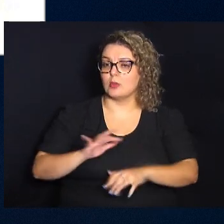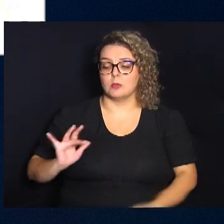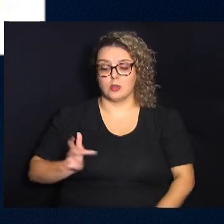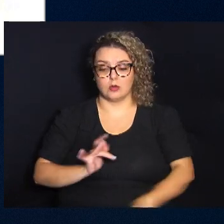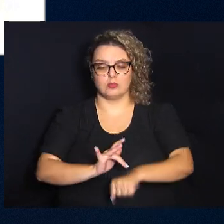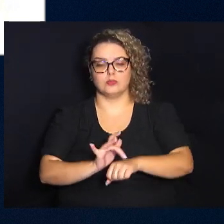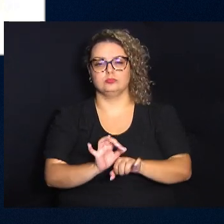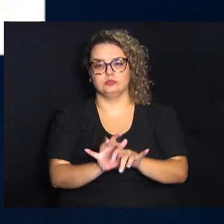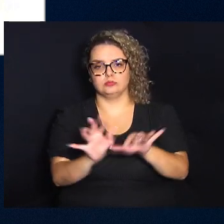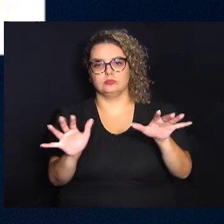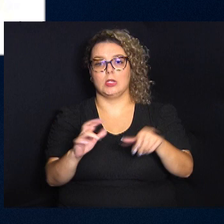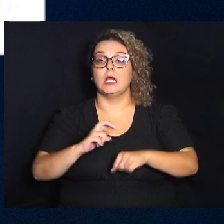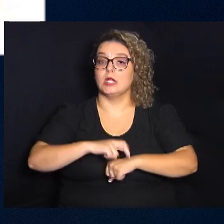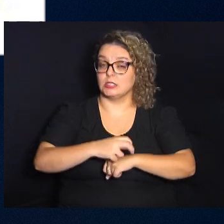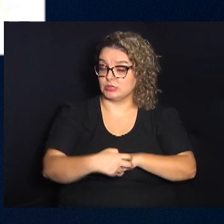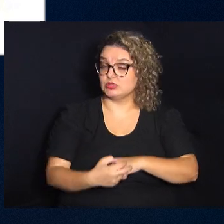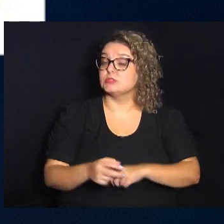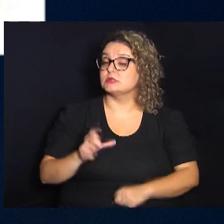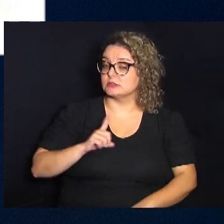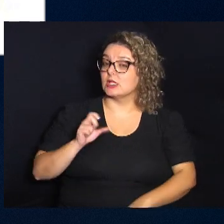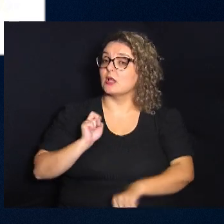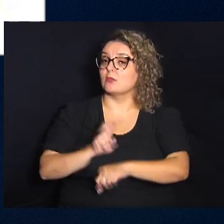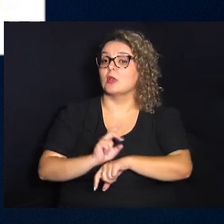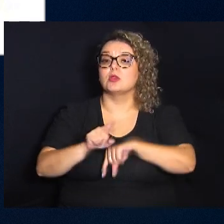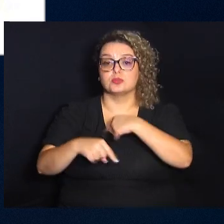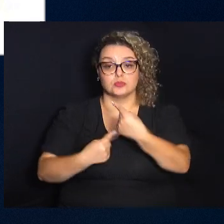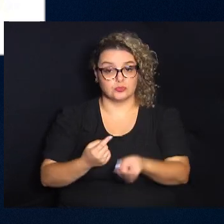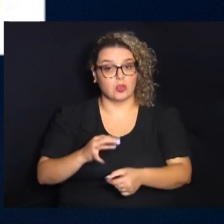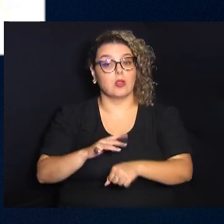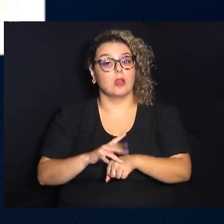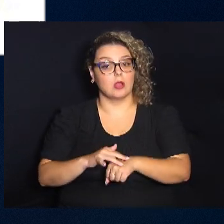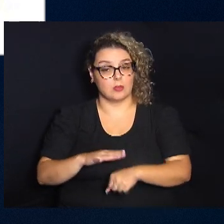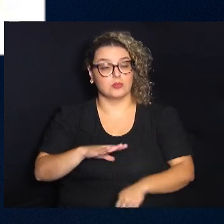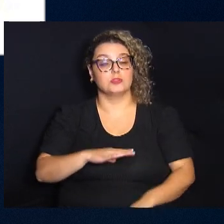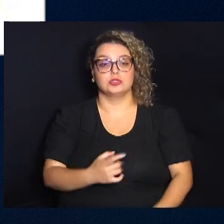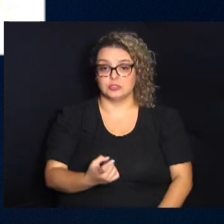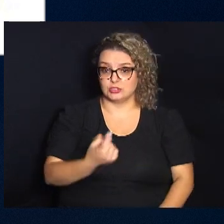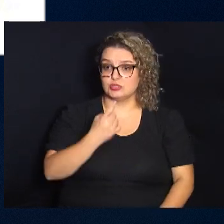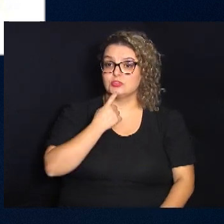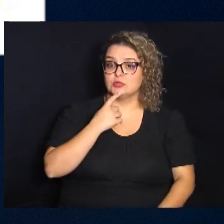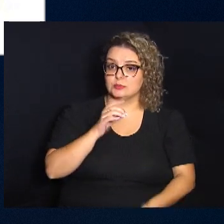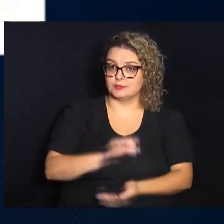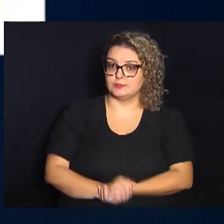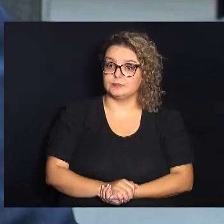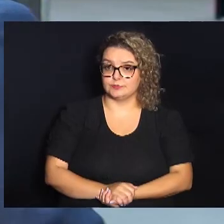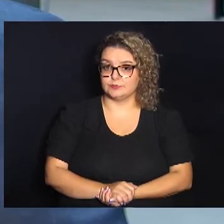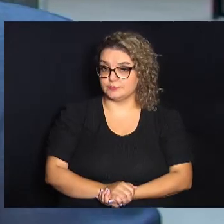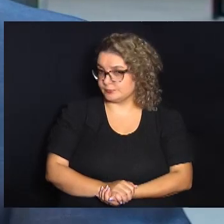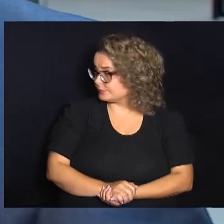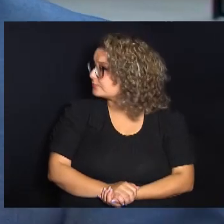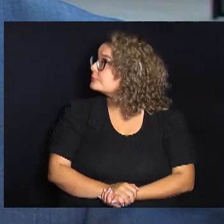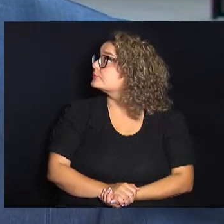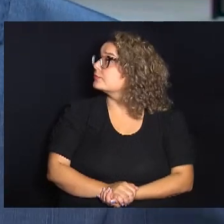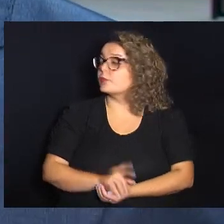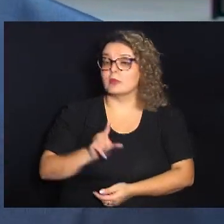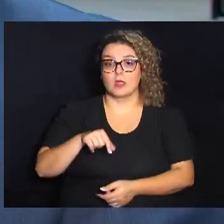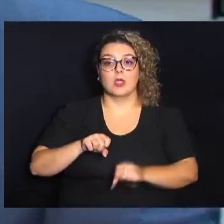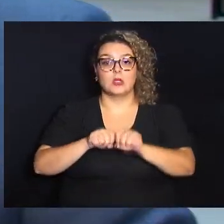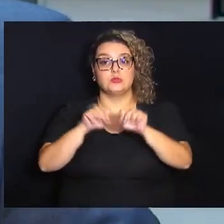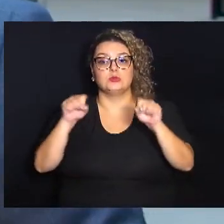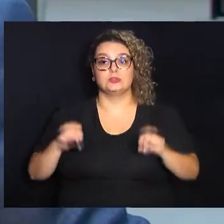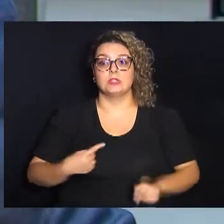Aedes aegypti, transmissor da dengue e de outras doenças no município de Campinas. Esse é um